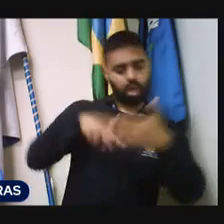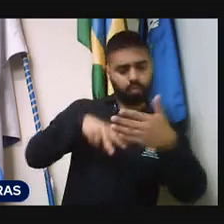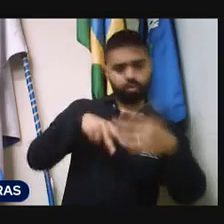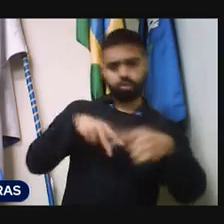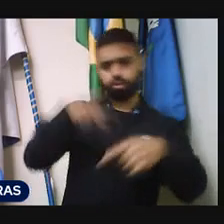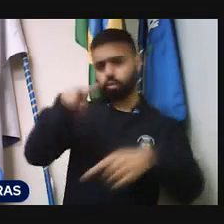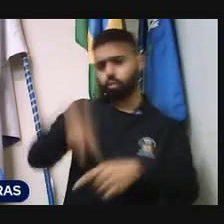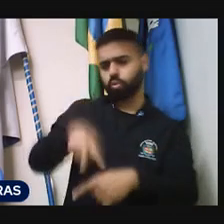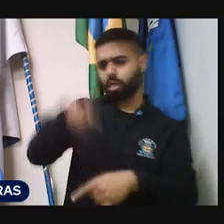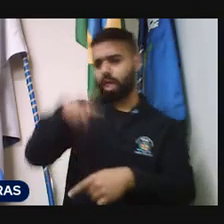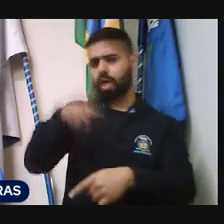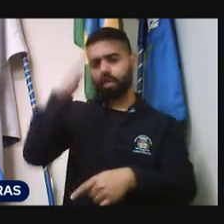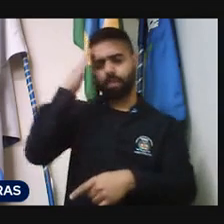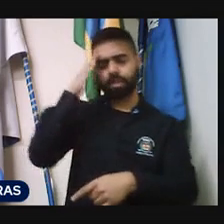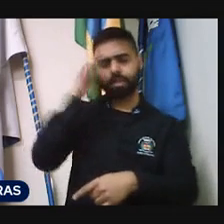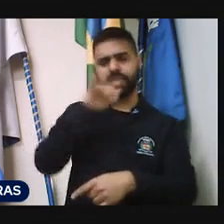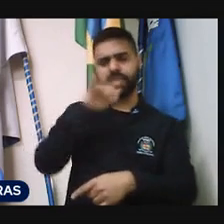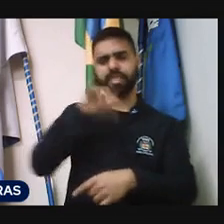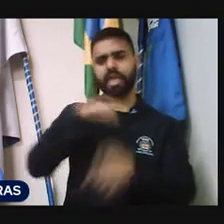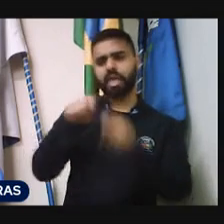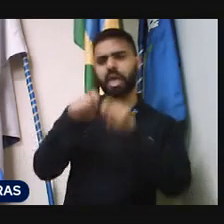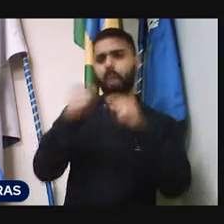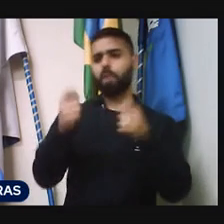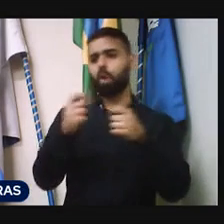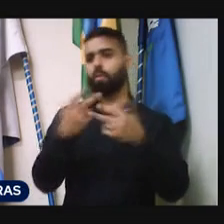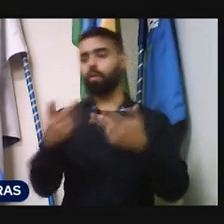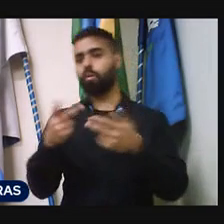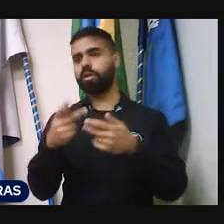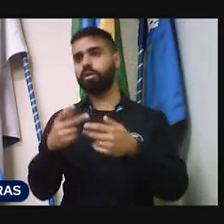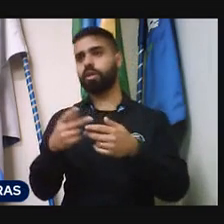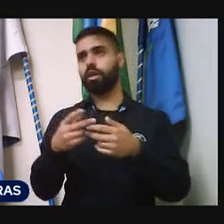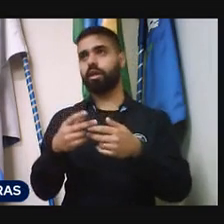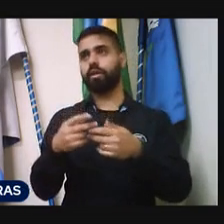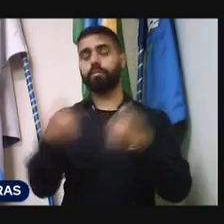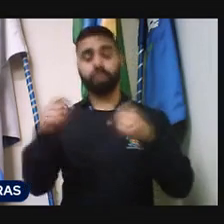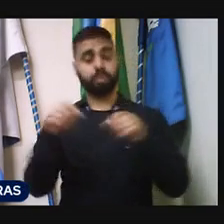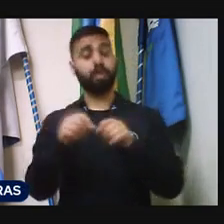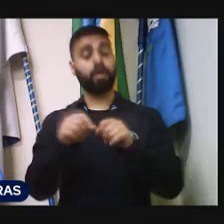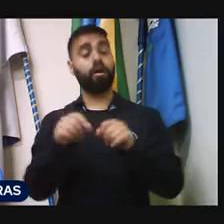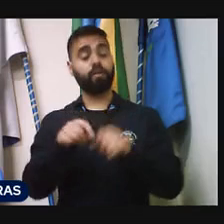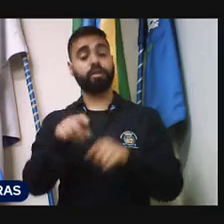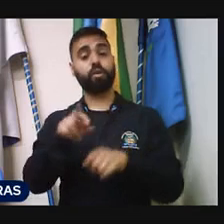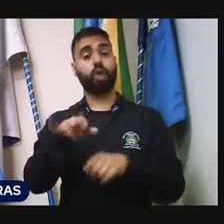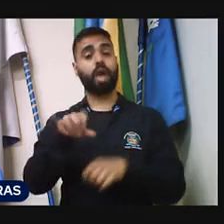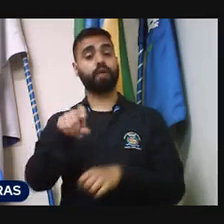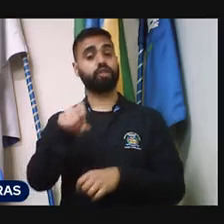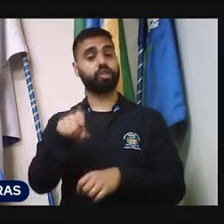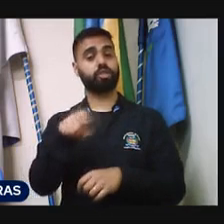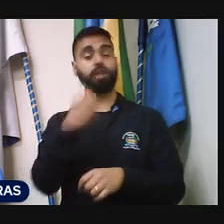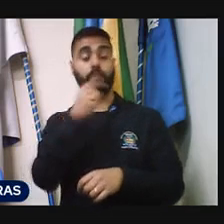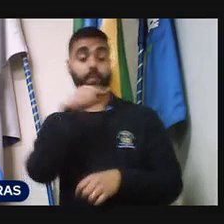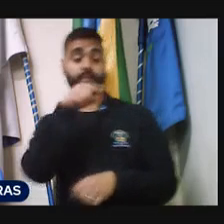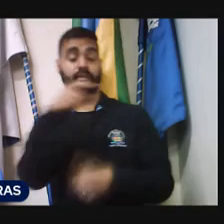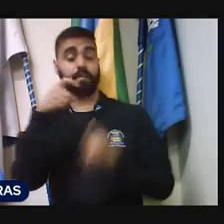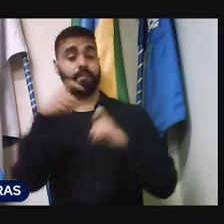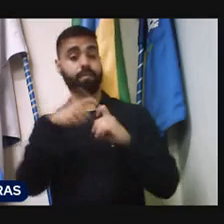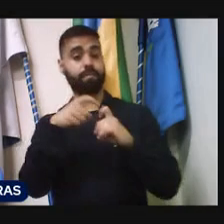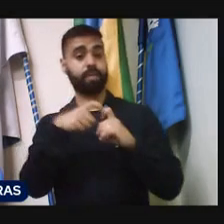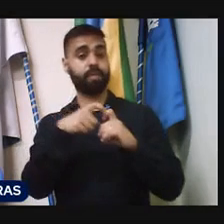eu não tenho olho Biônico como é que eu vou saber se teve fratura ou não tem que fazer um exame de imagem isso é bom até para você médico